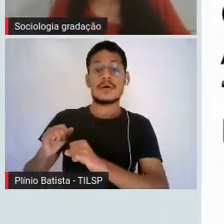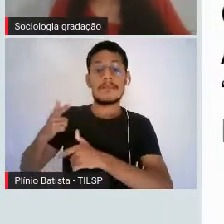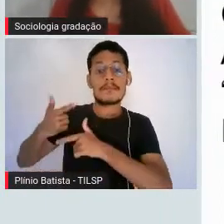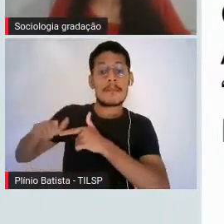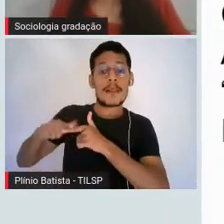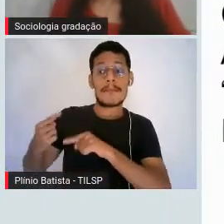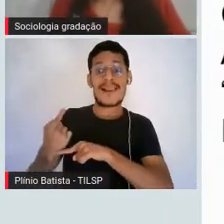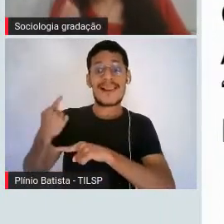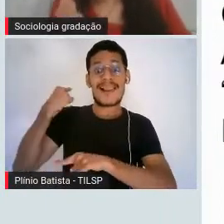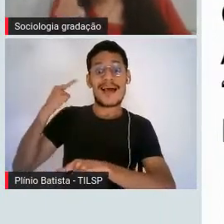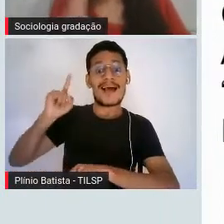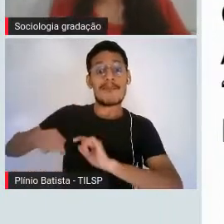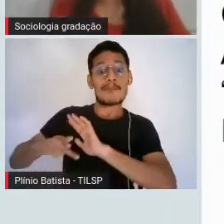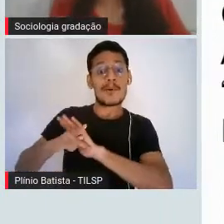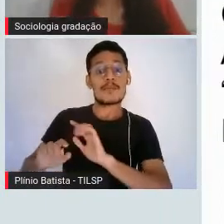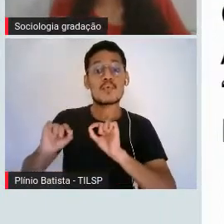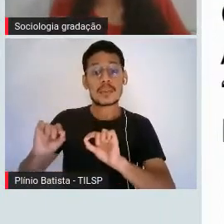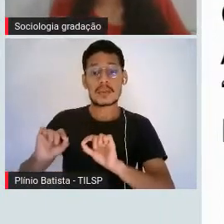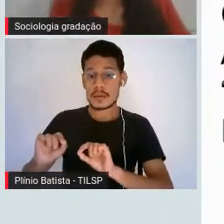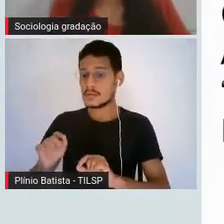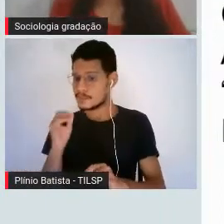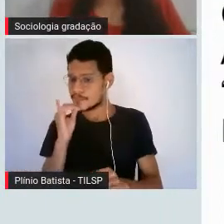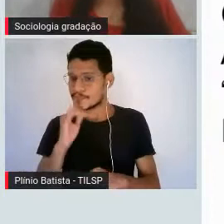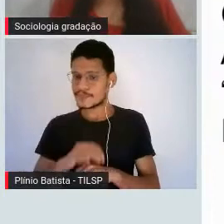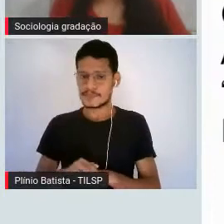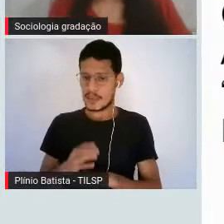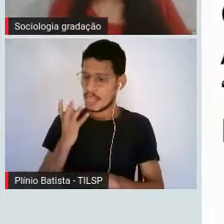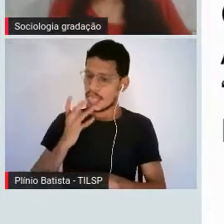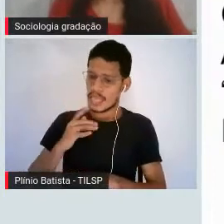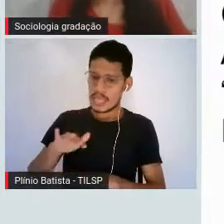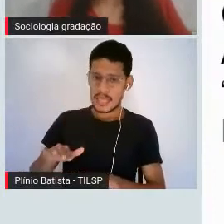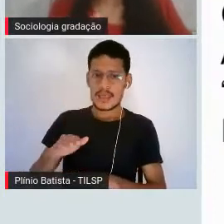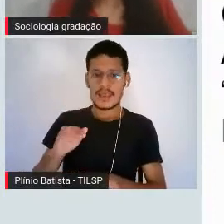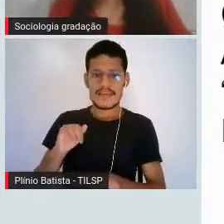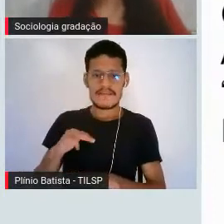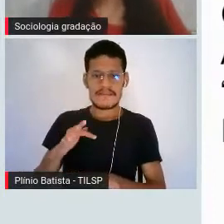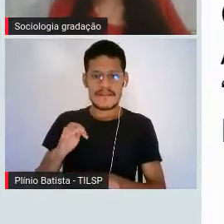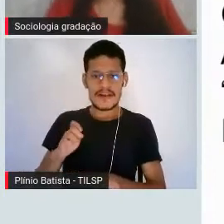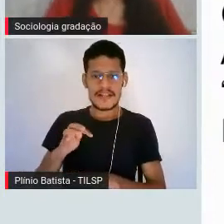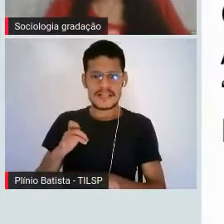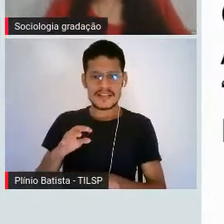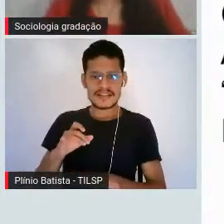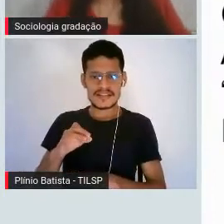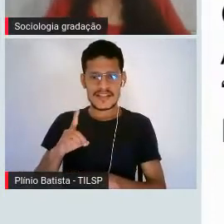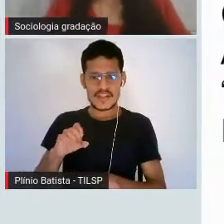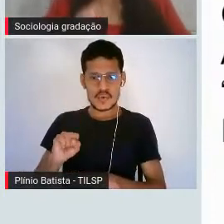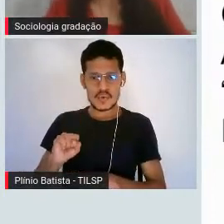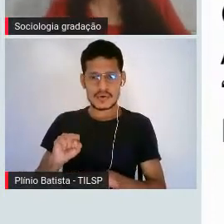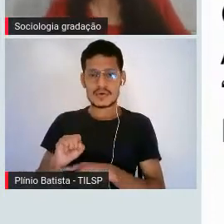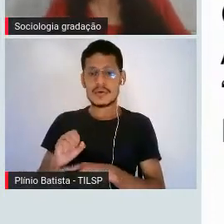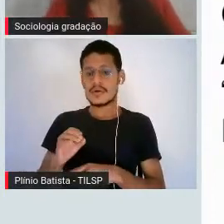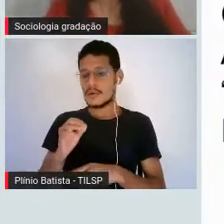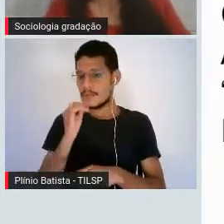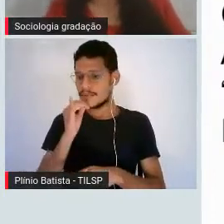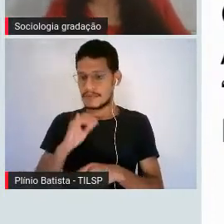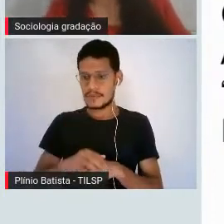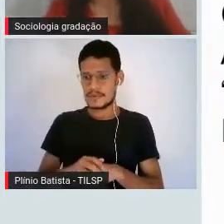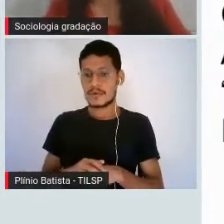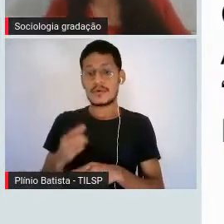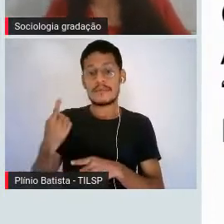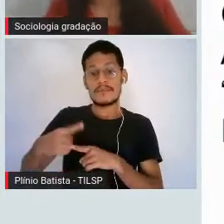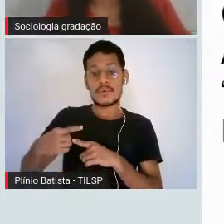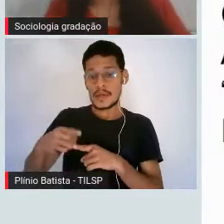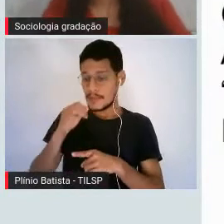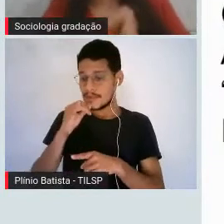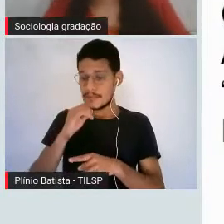ser o problema do infanticídio. Então, o porquê dessas violências e dessas mortes em cima